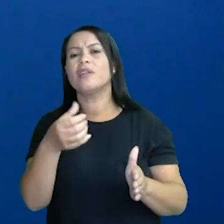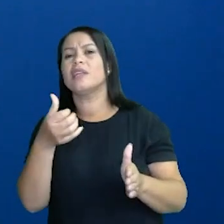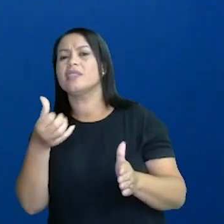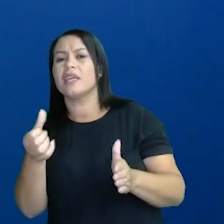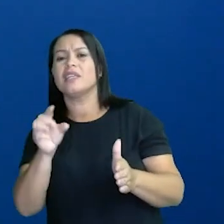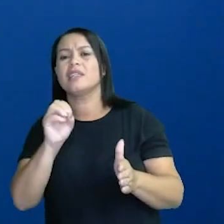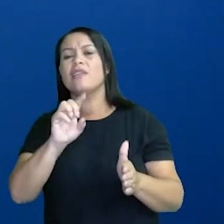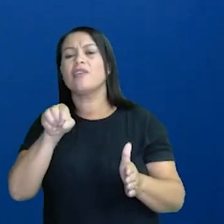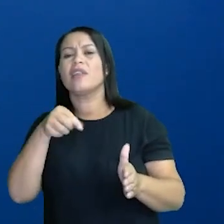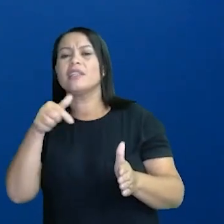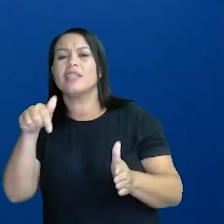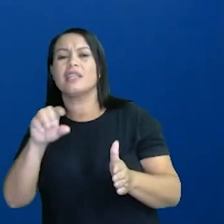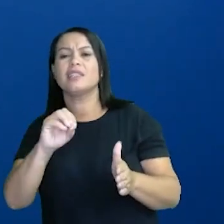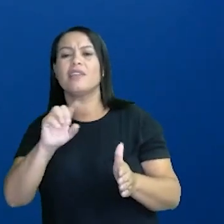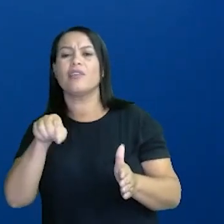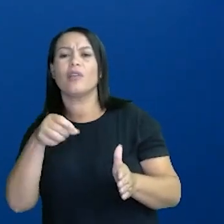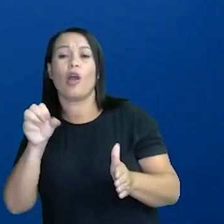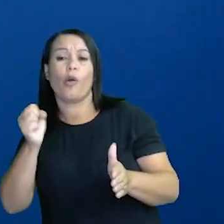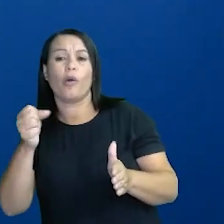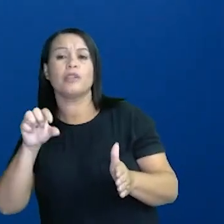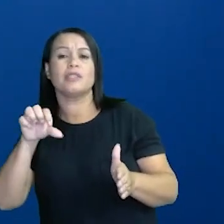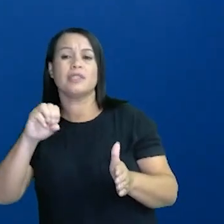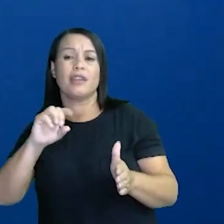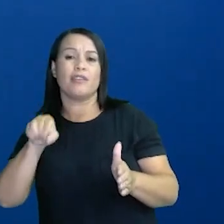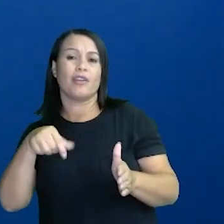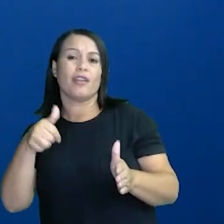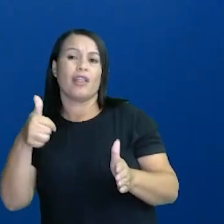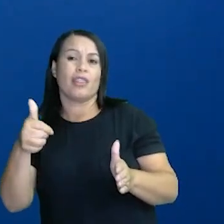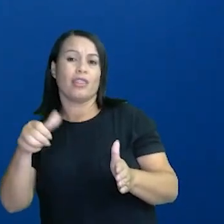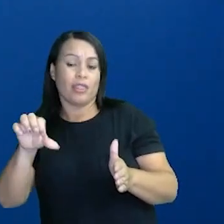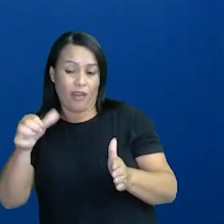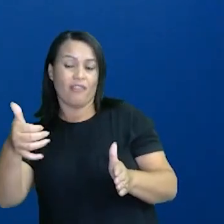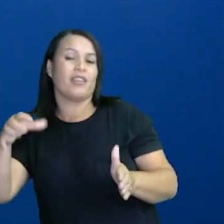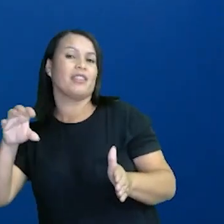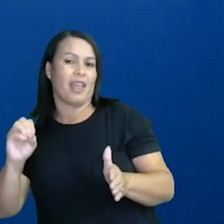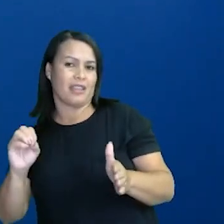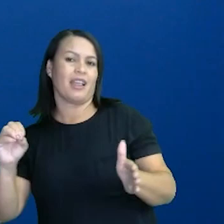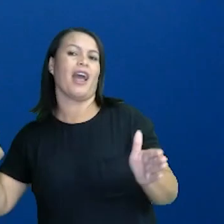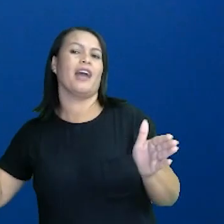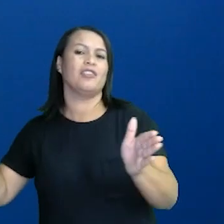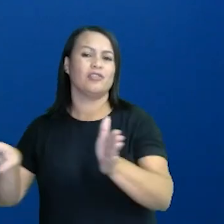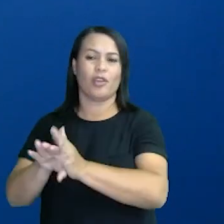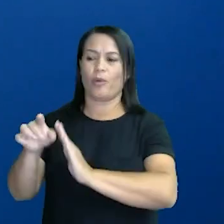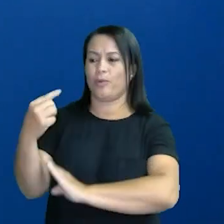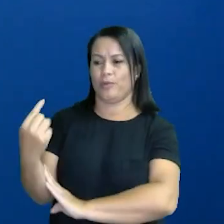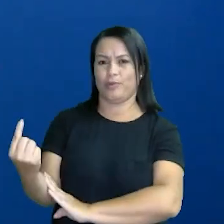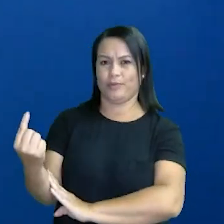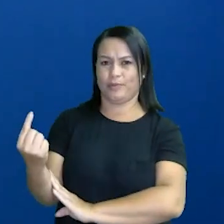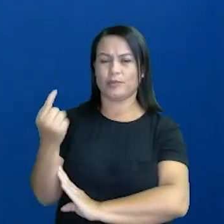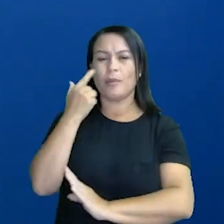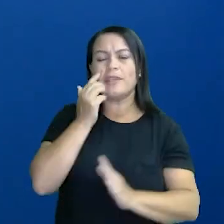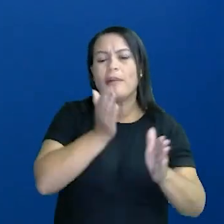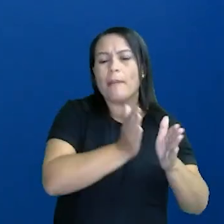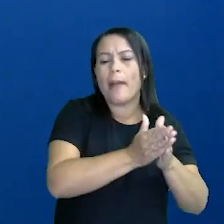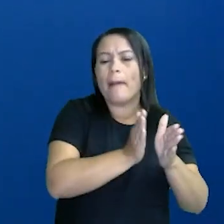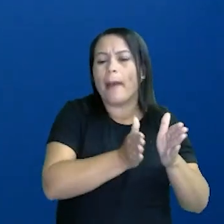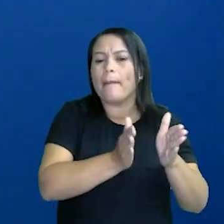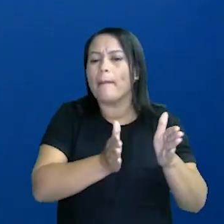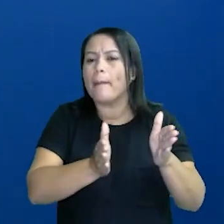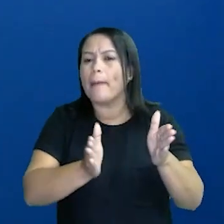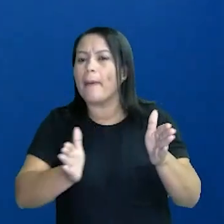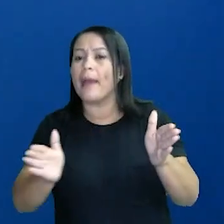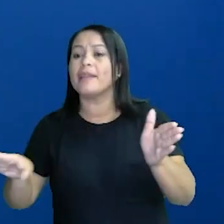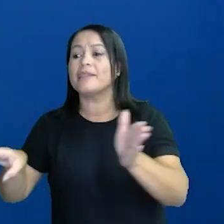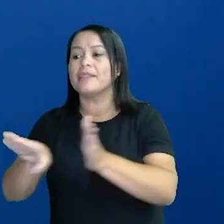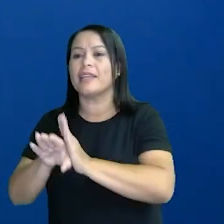0,6, 0,7, 0,8, 0,9, 10. Chegou no 1, tá? Chegou no número 10. Então, nós temos todos esses números para a gente